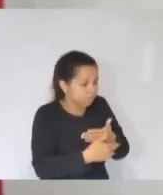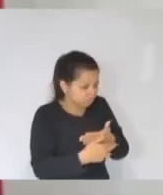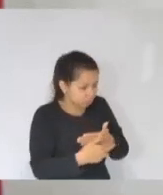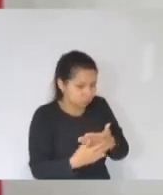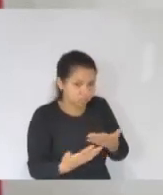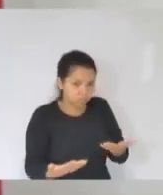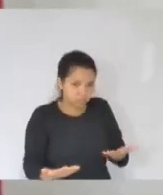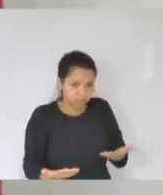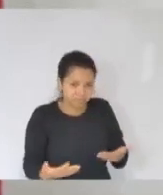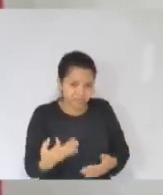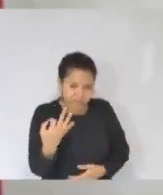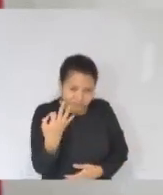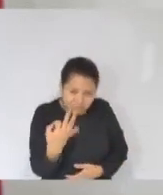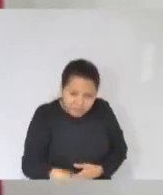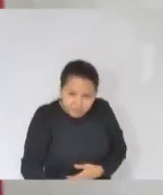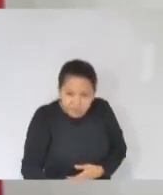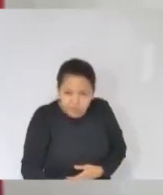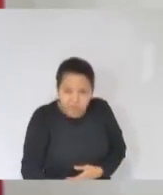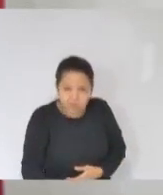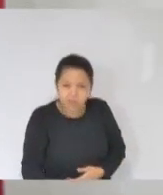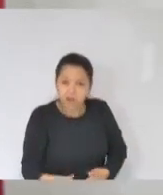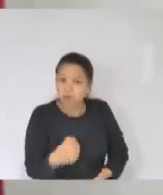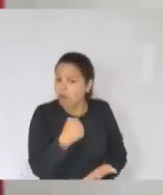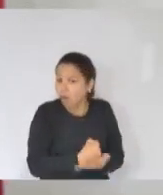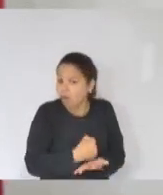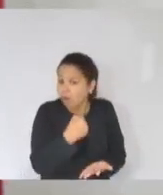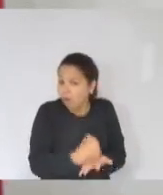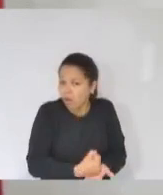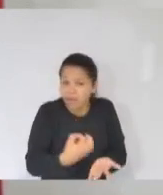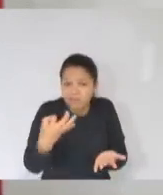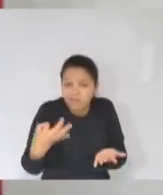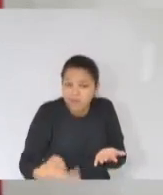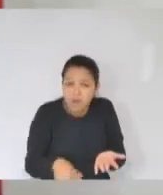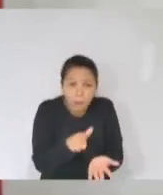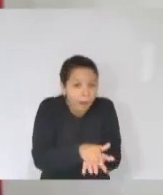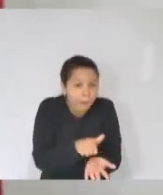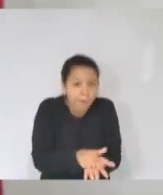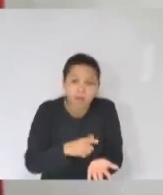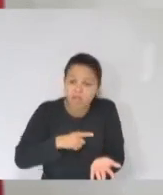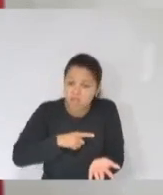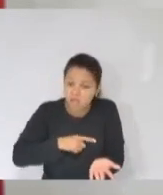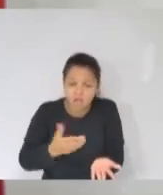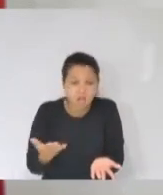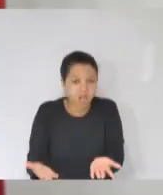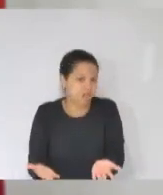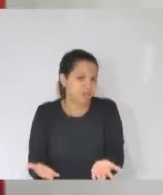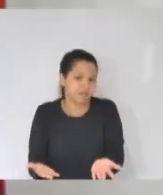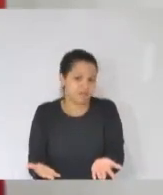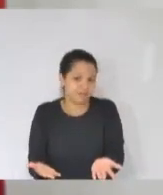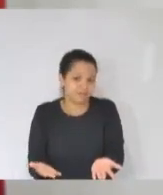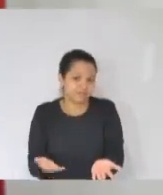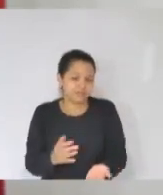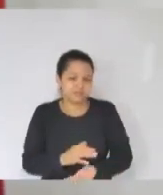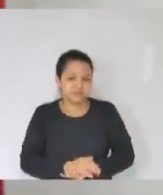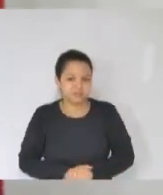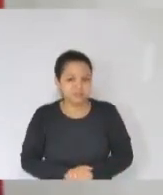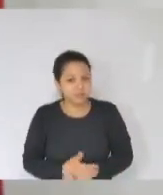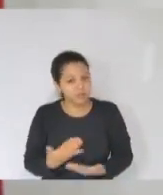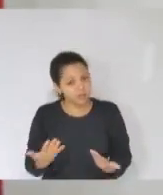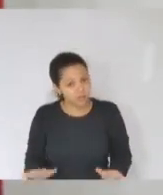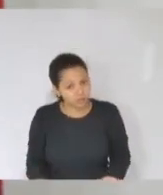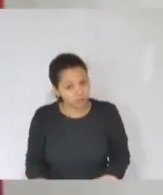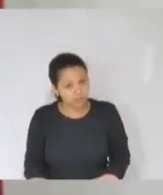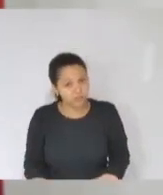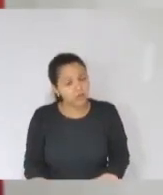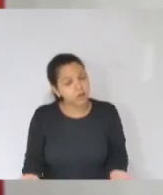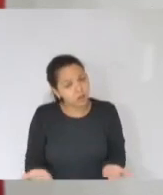a escritura pública registrada com o brasão da República? Então, assim, nesse momento, a gente